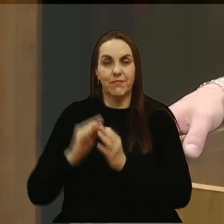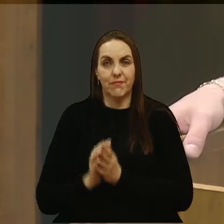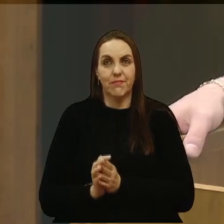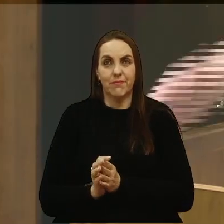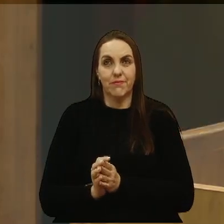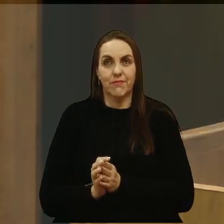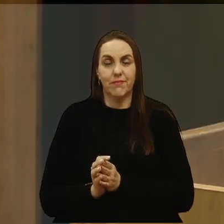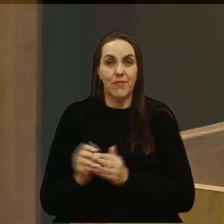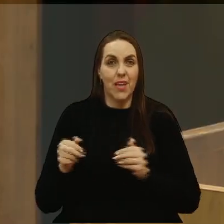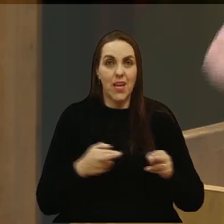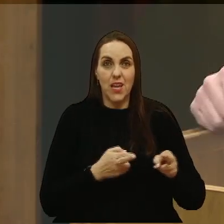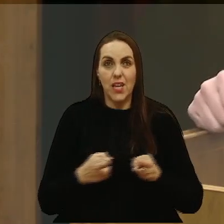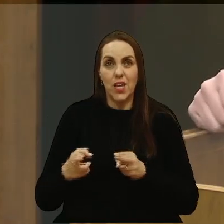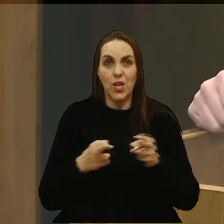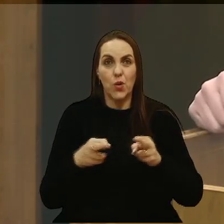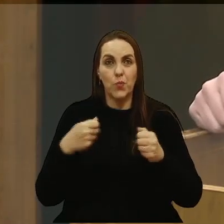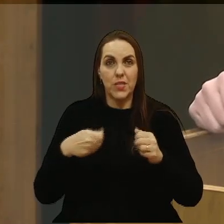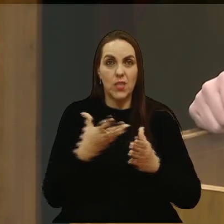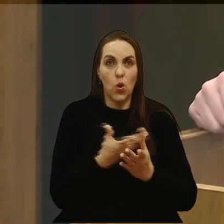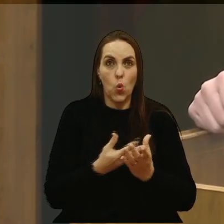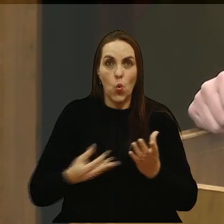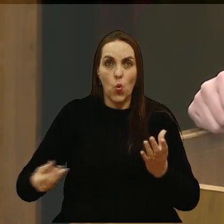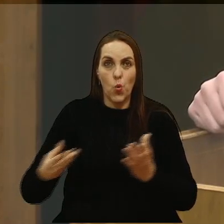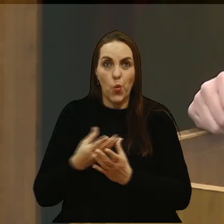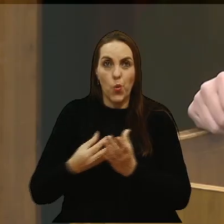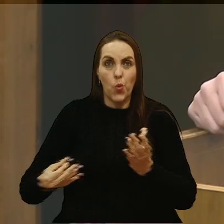rios precisam de dragagem, vereador Fantinel.